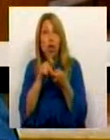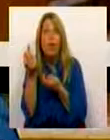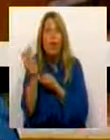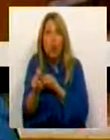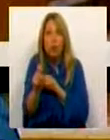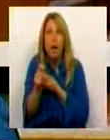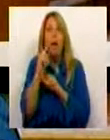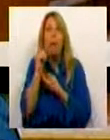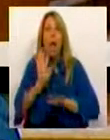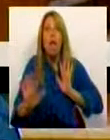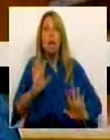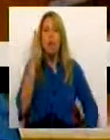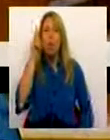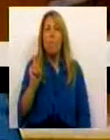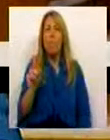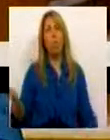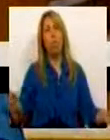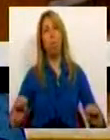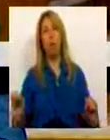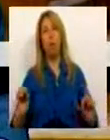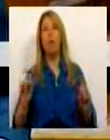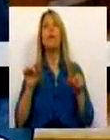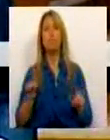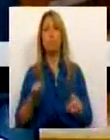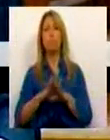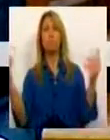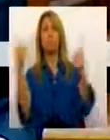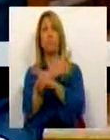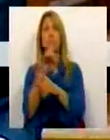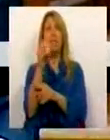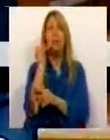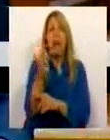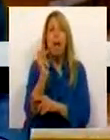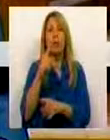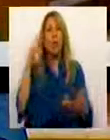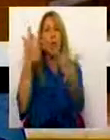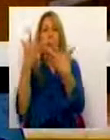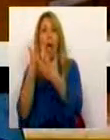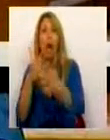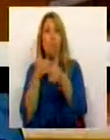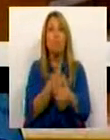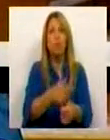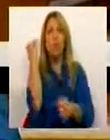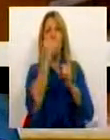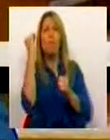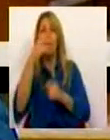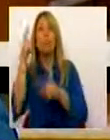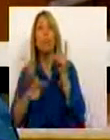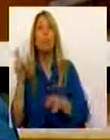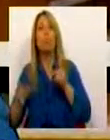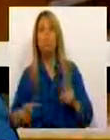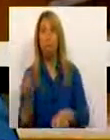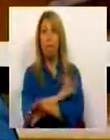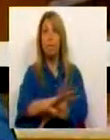minuto. É gritante o contraste entre os 60 anos de guerra, de perseguições, de genocídios, de destruição, de miséria